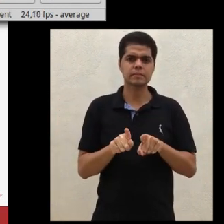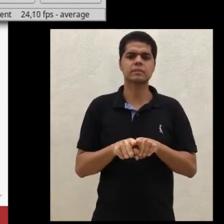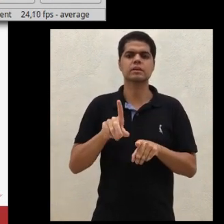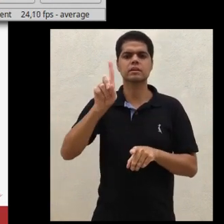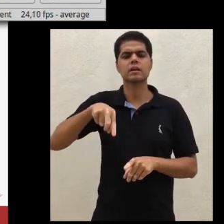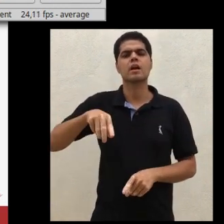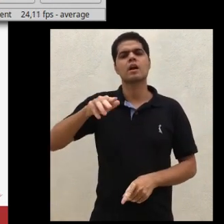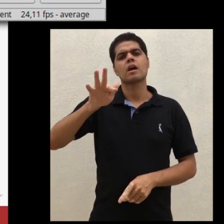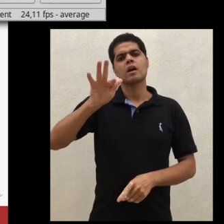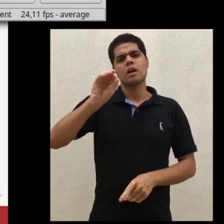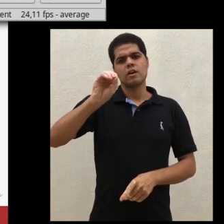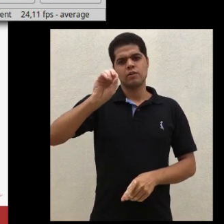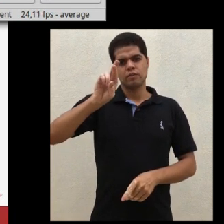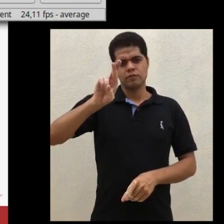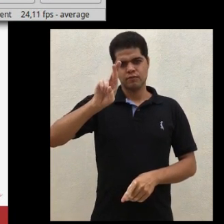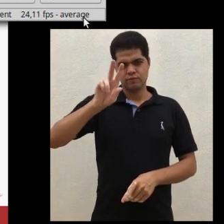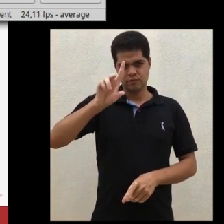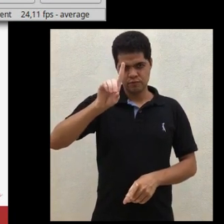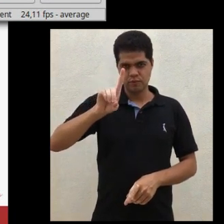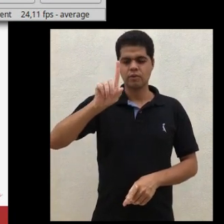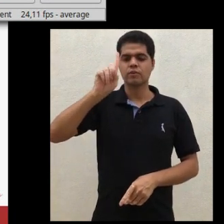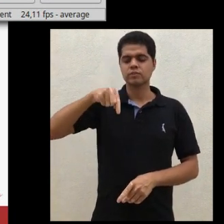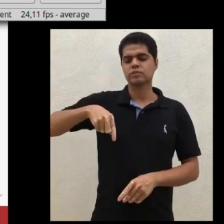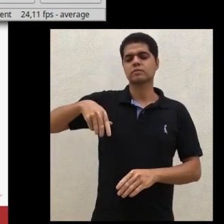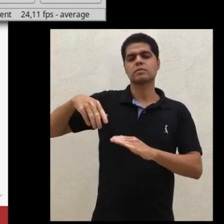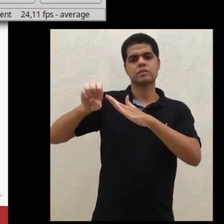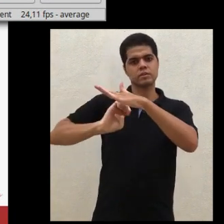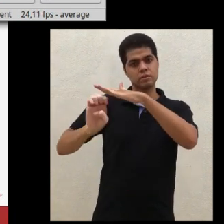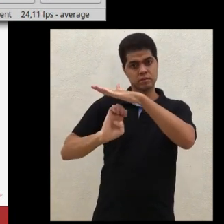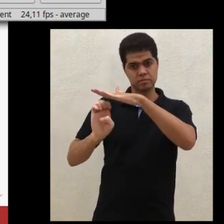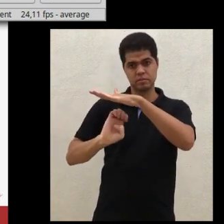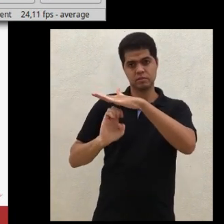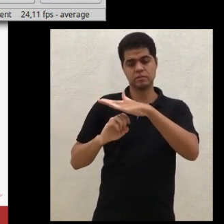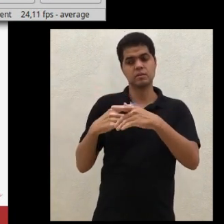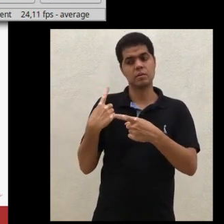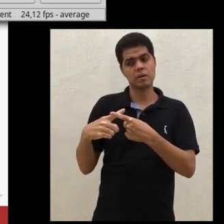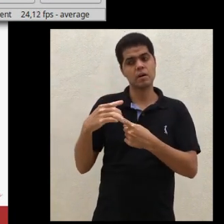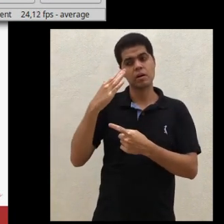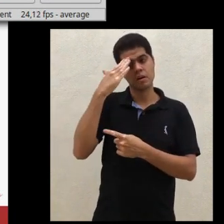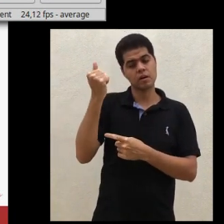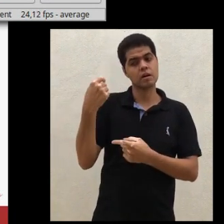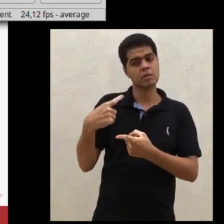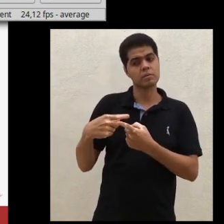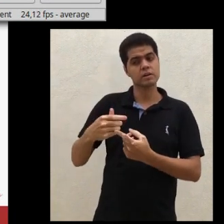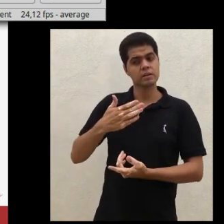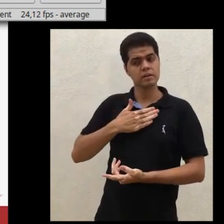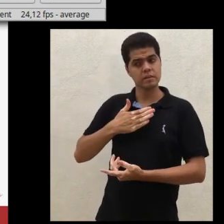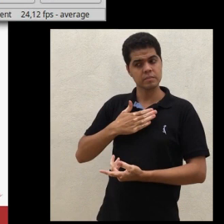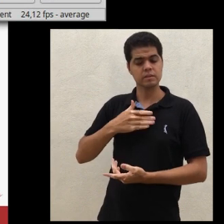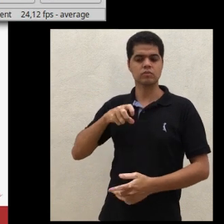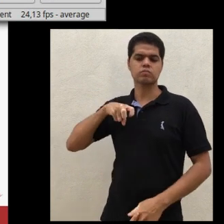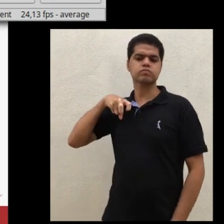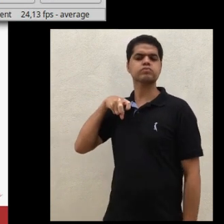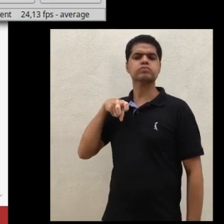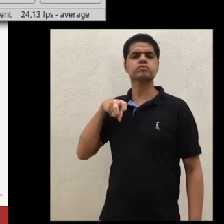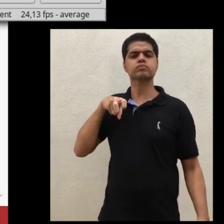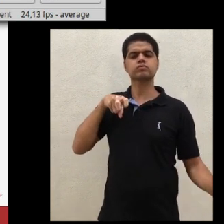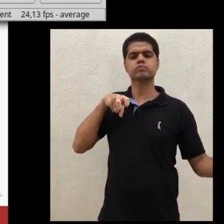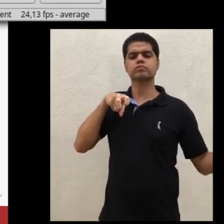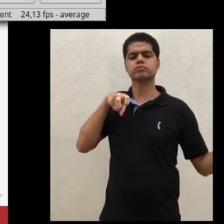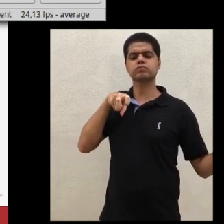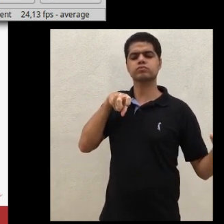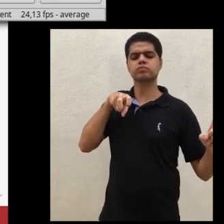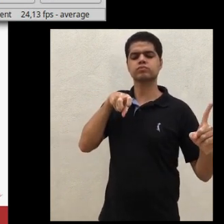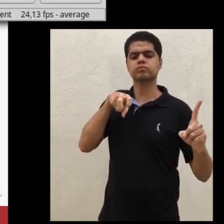Alguns veículos, igual você pega aí veículo da Ford, né? Eu falo porque o meu veículo tem isso. Se uma pessoa entrar na frente